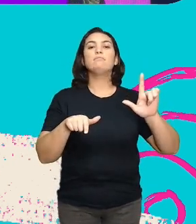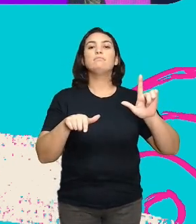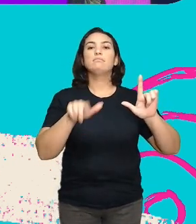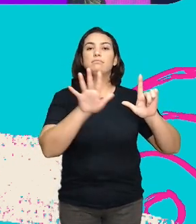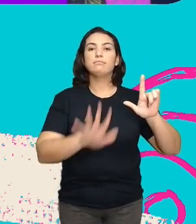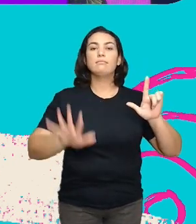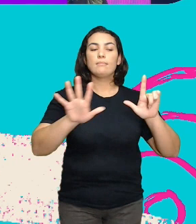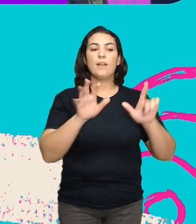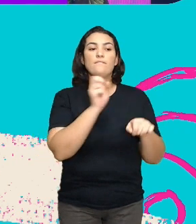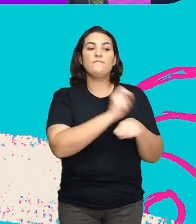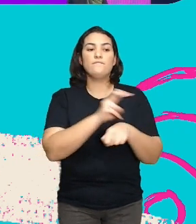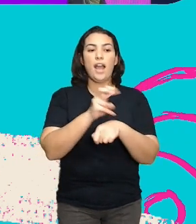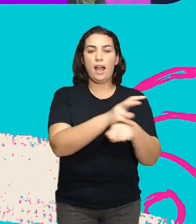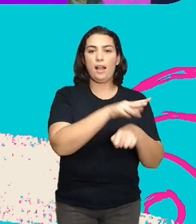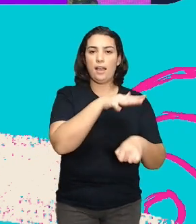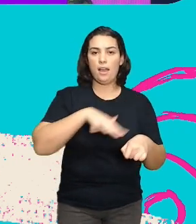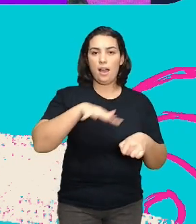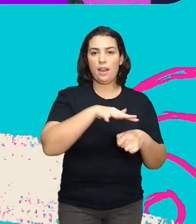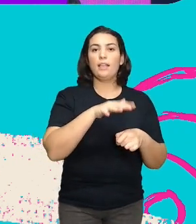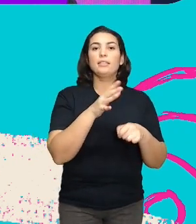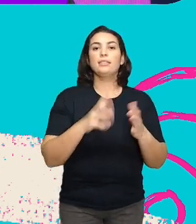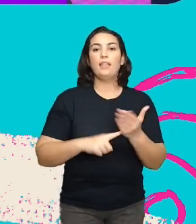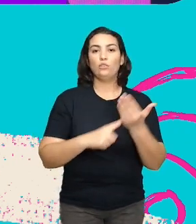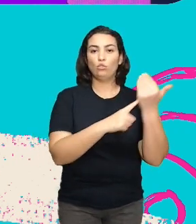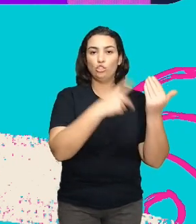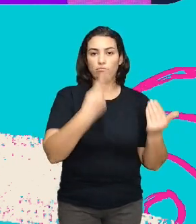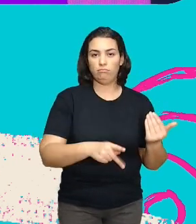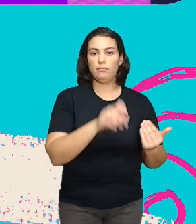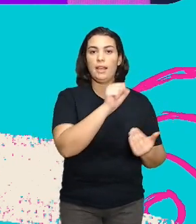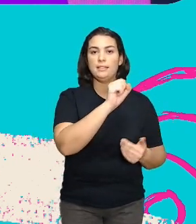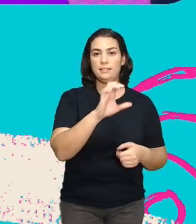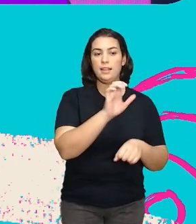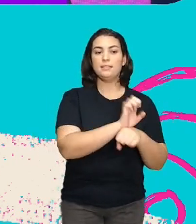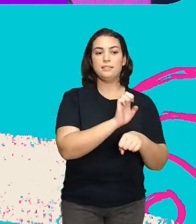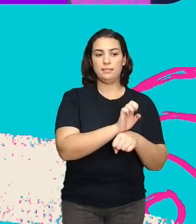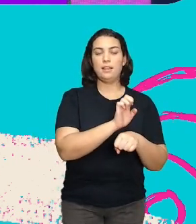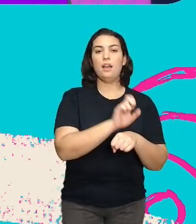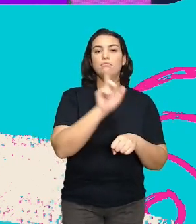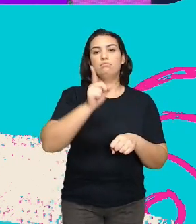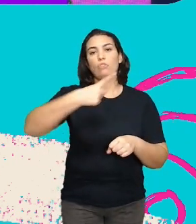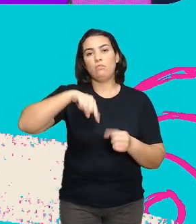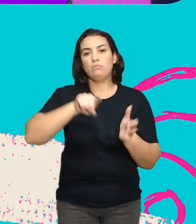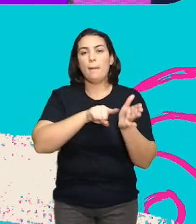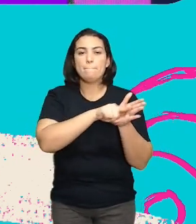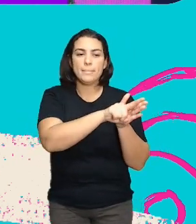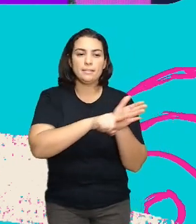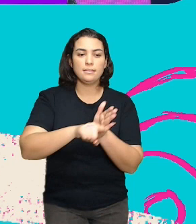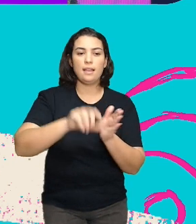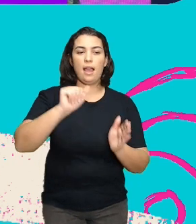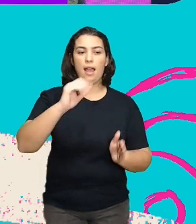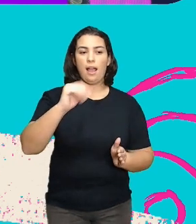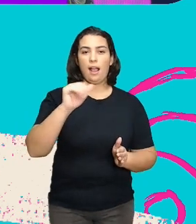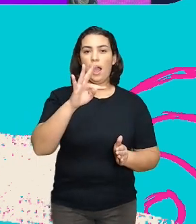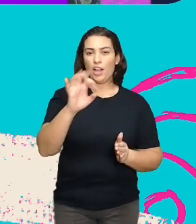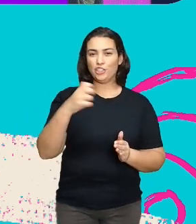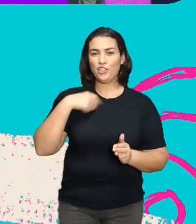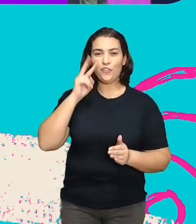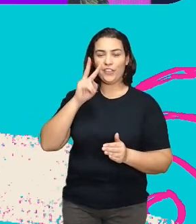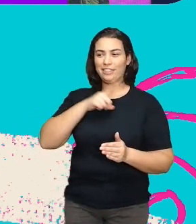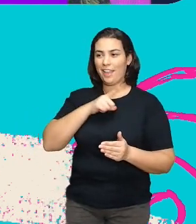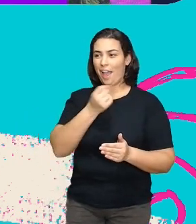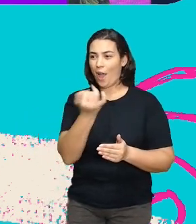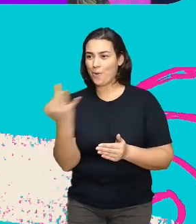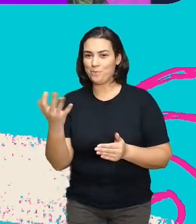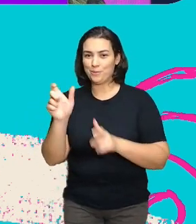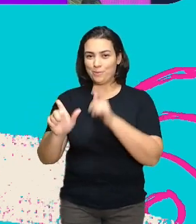do setor de tecnologia no estado de Santa Catarina, uma pesquisa gerada pela ACAT, vi que tem colegas da ACAT aqui, e é